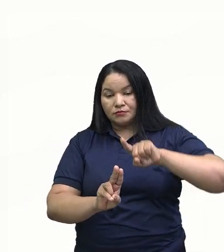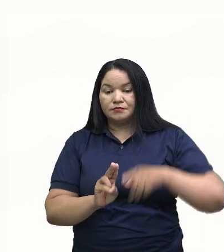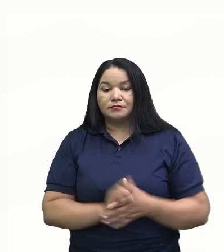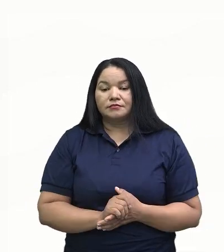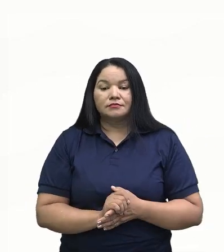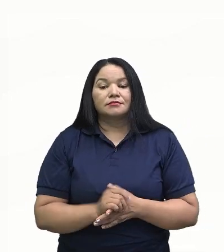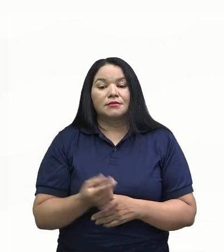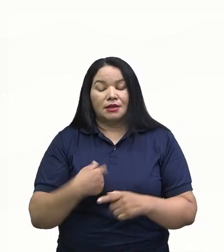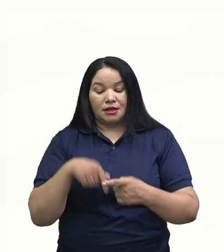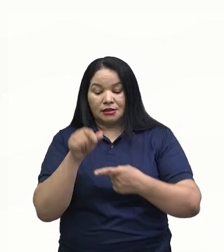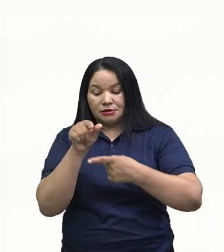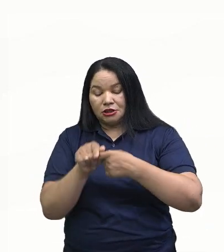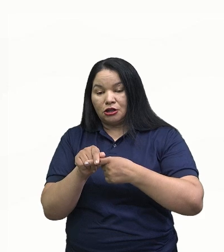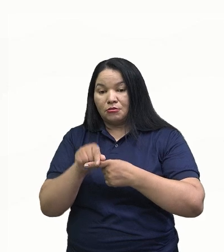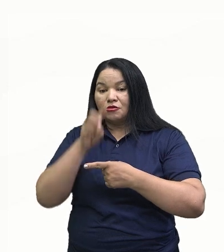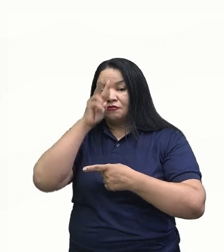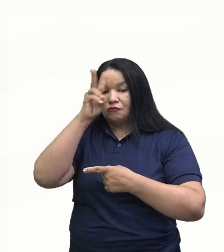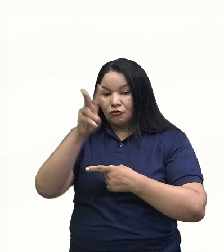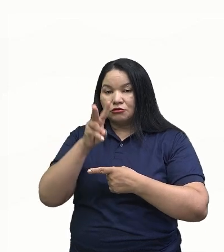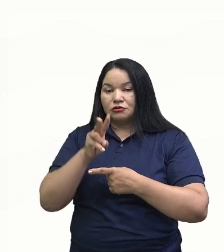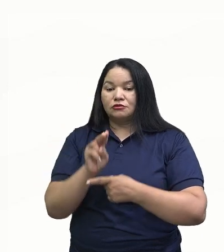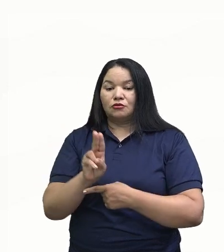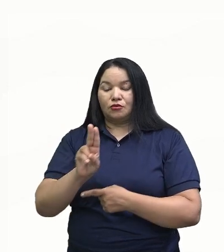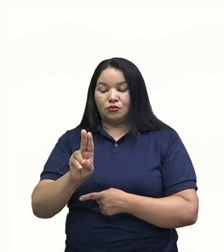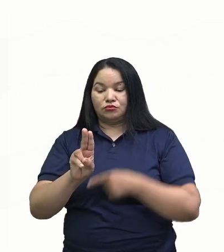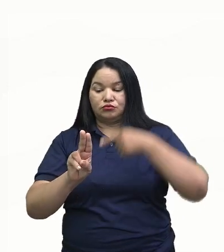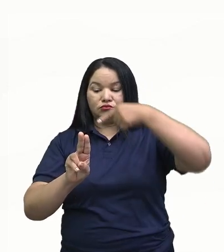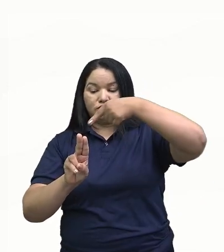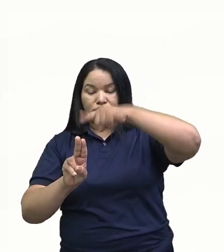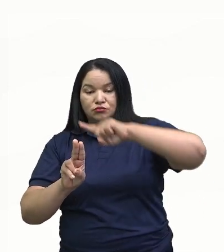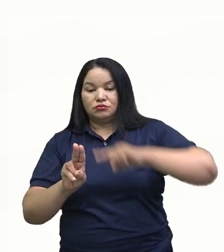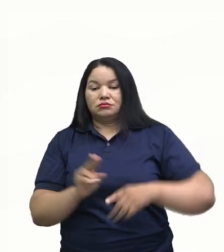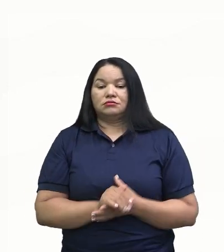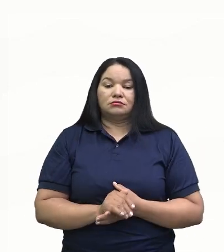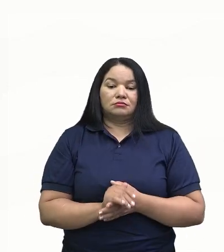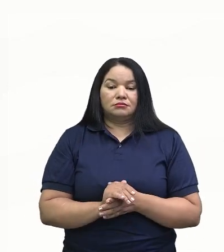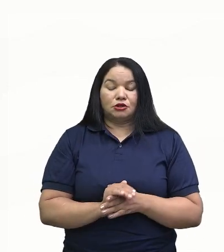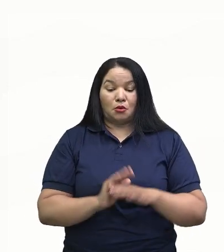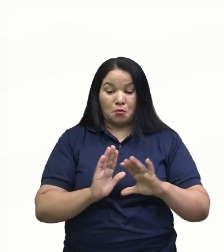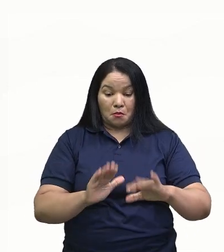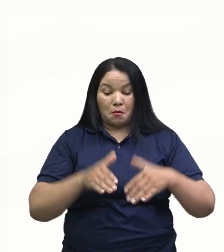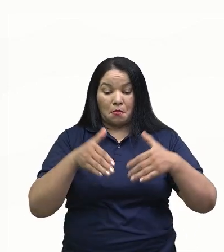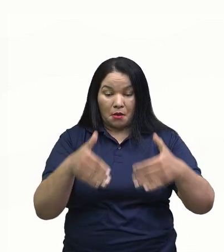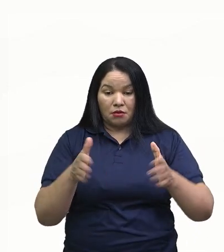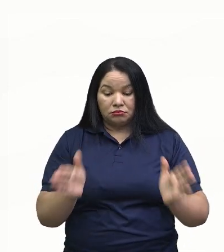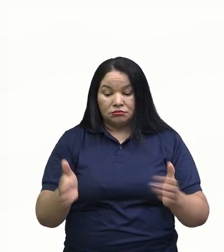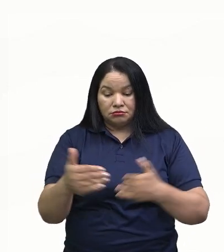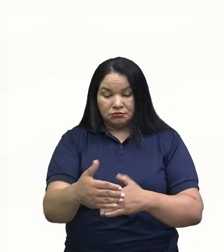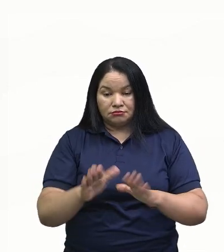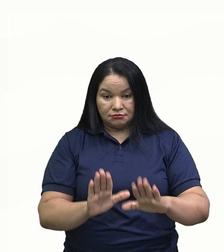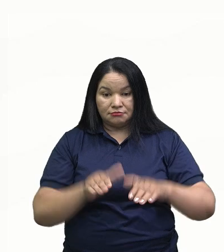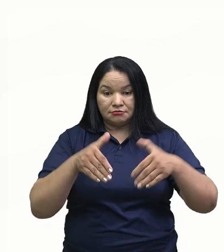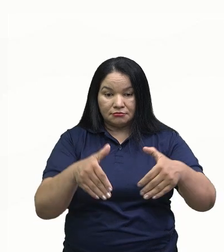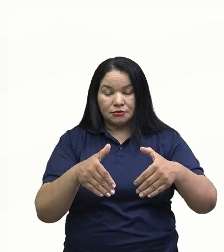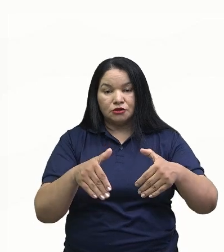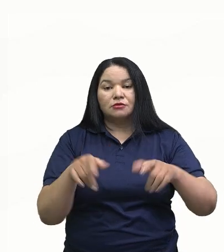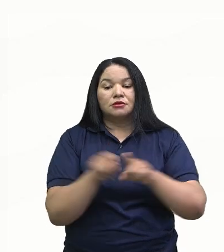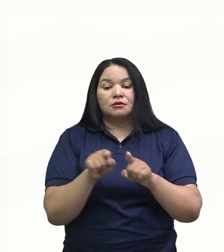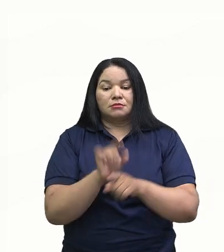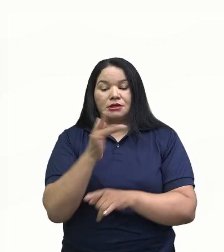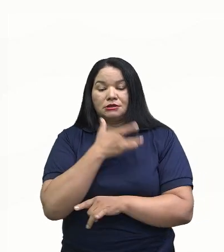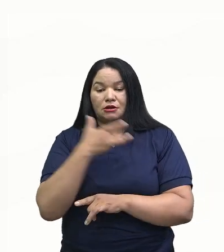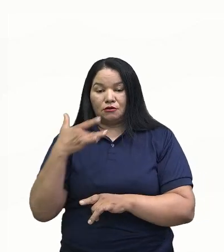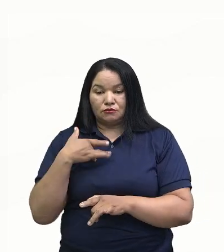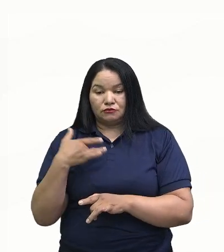mais forte é no U. Saúde, baú, no U também, ok?